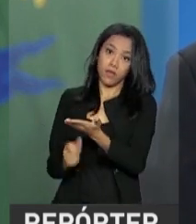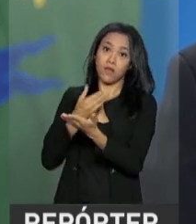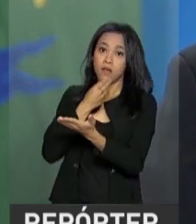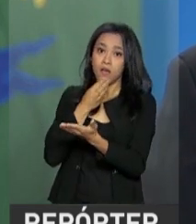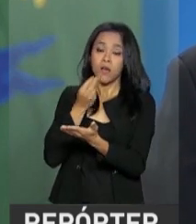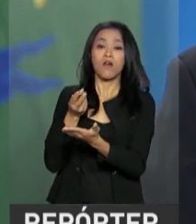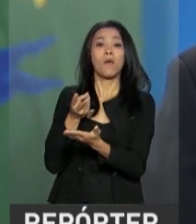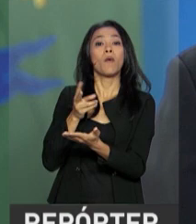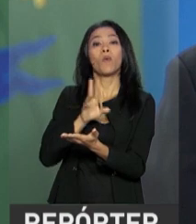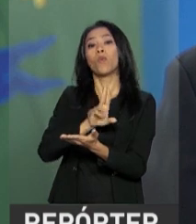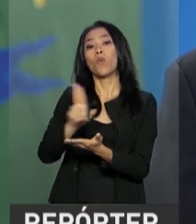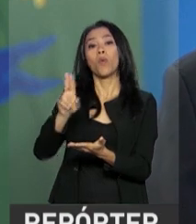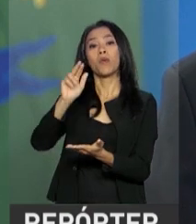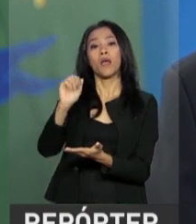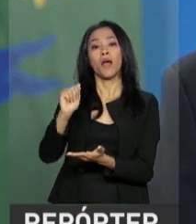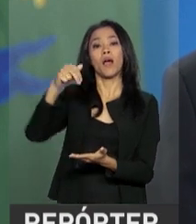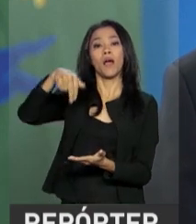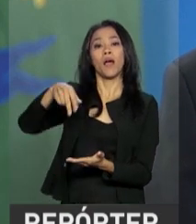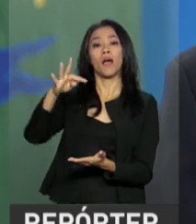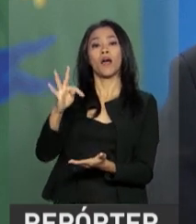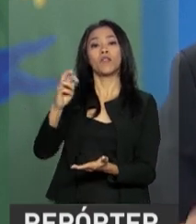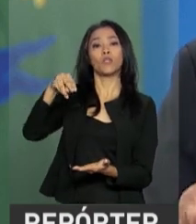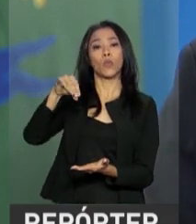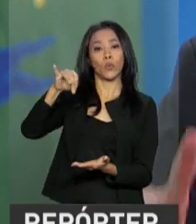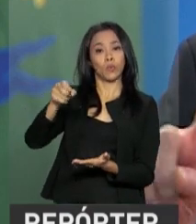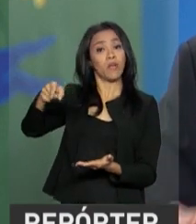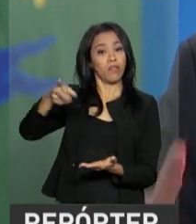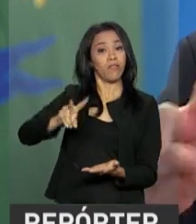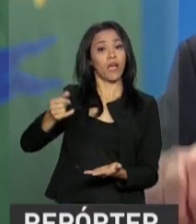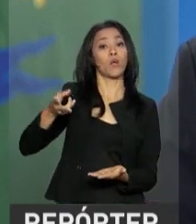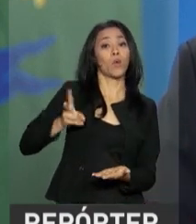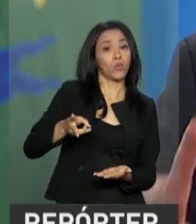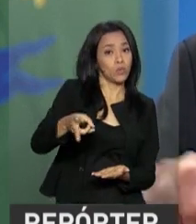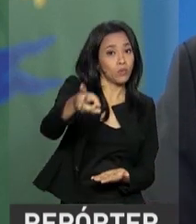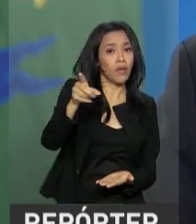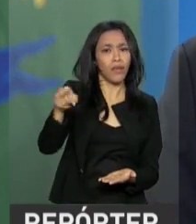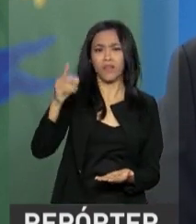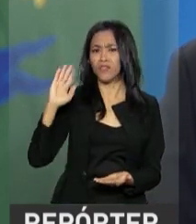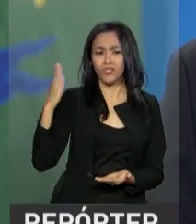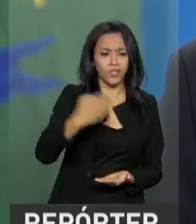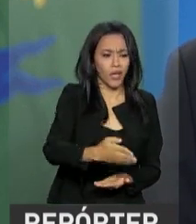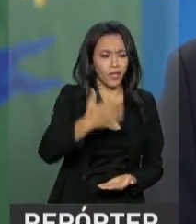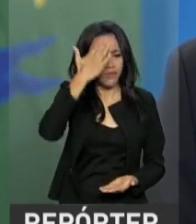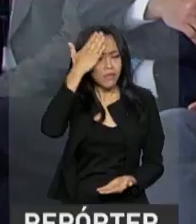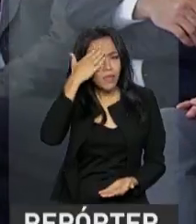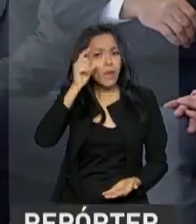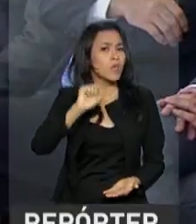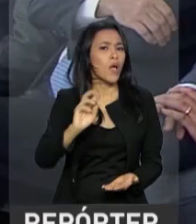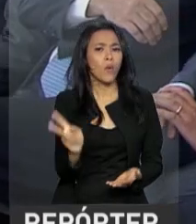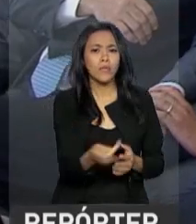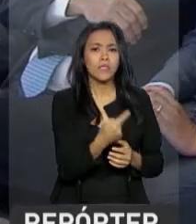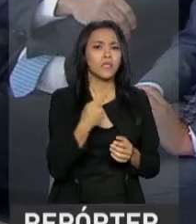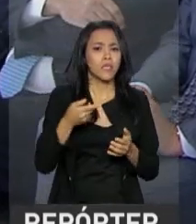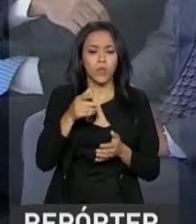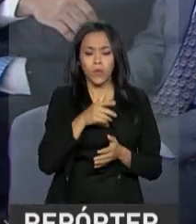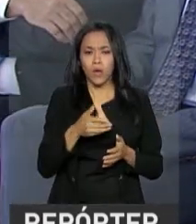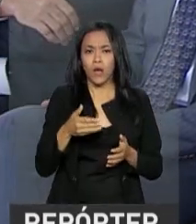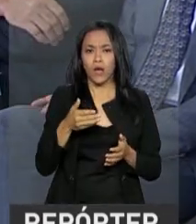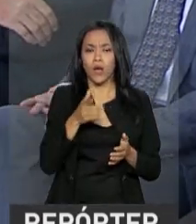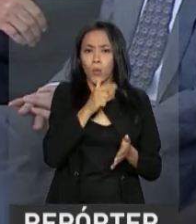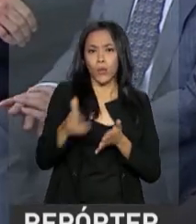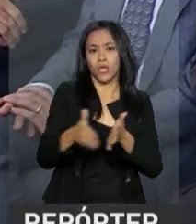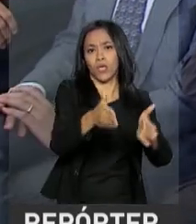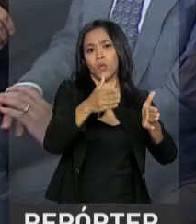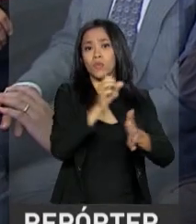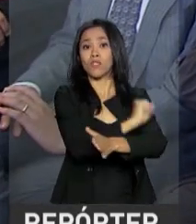o antônio de pádua de deus andrade diretamente envolvido nas obras da transposição do são francisco está